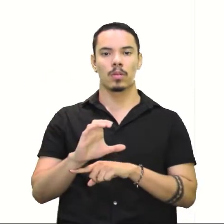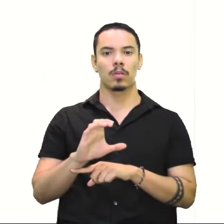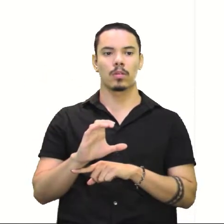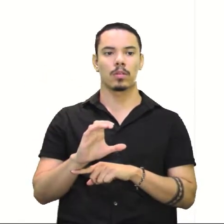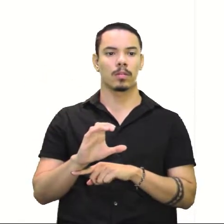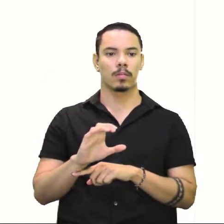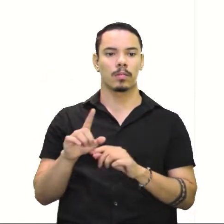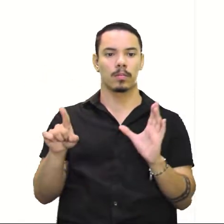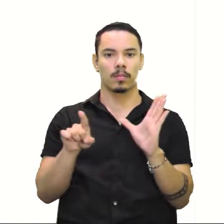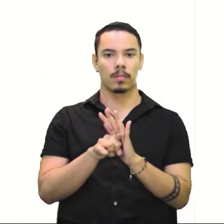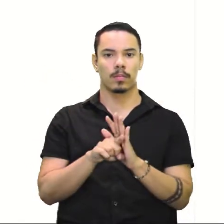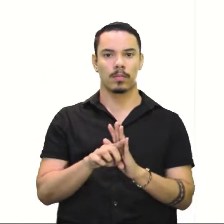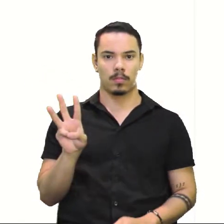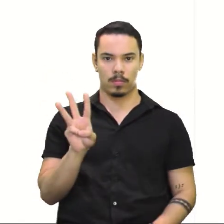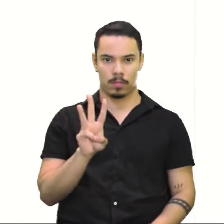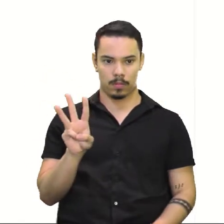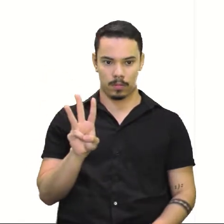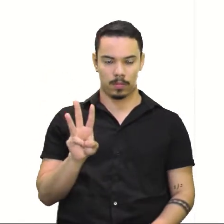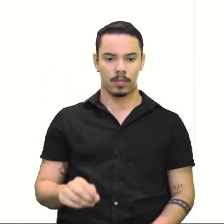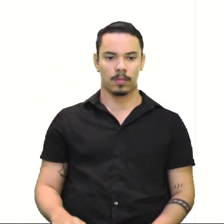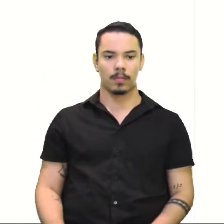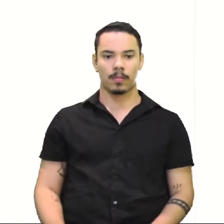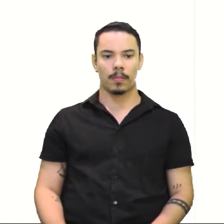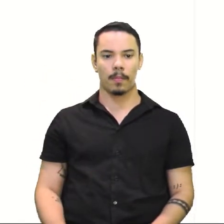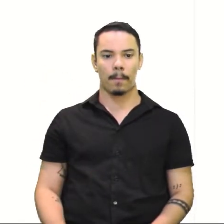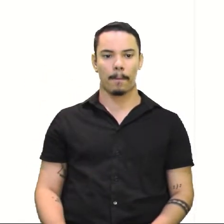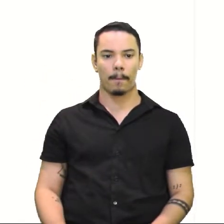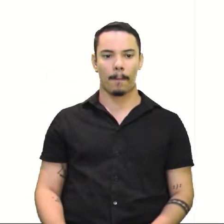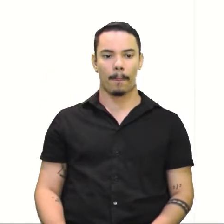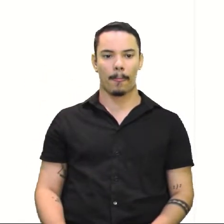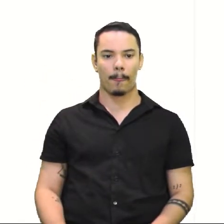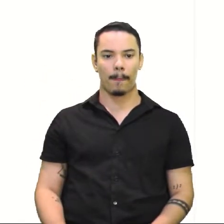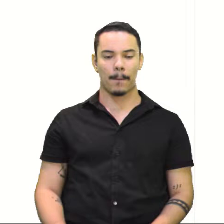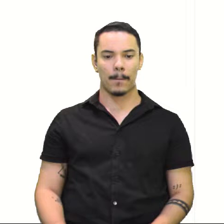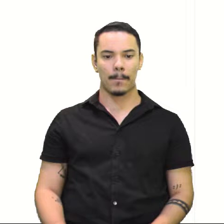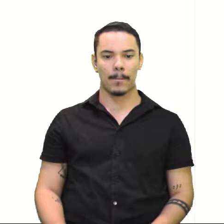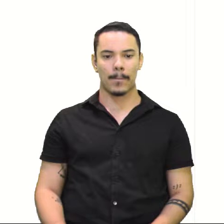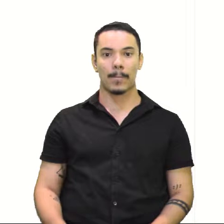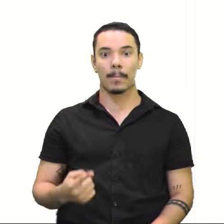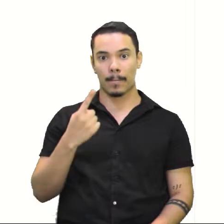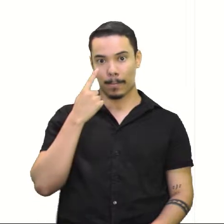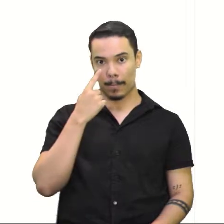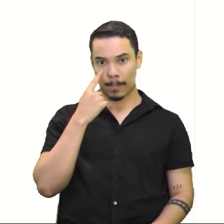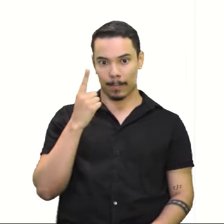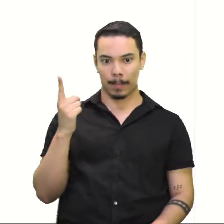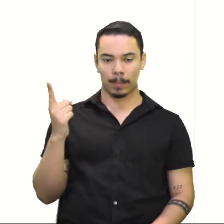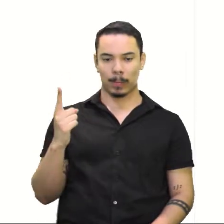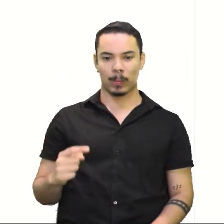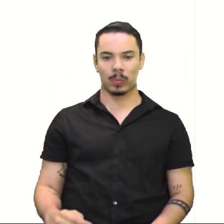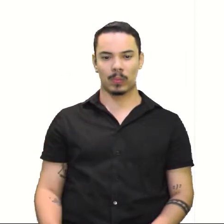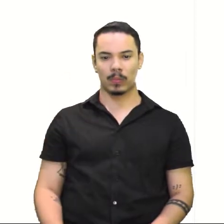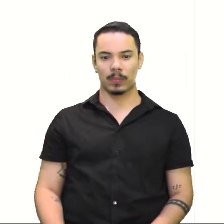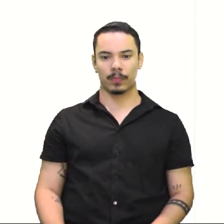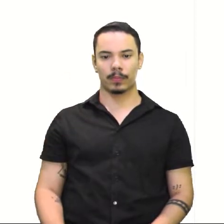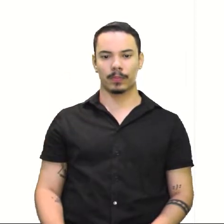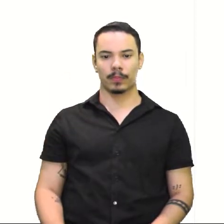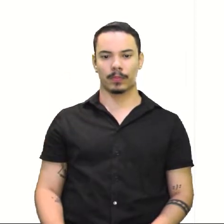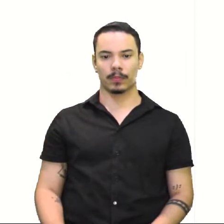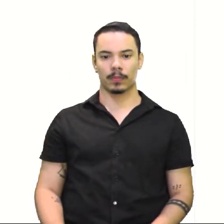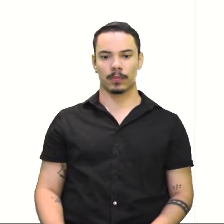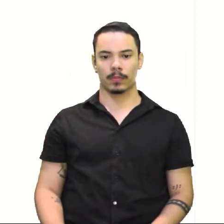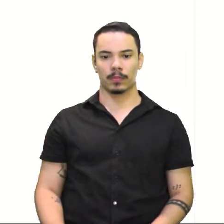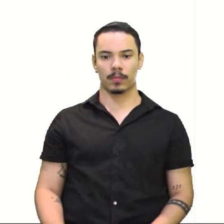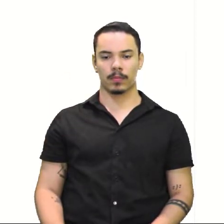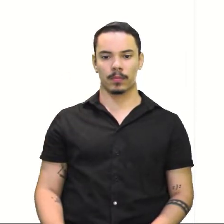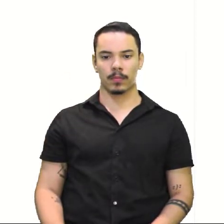menos 3. Isso. Então vamos lá, ó. P de x, então P de menos 3 vai ser igual a menos 3 elevado ao cubo, menos 4 vezes